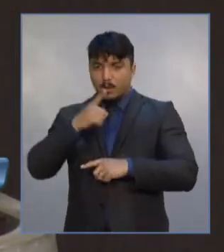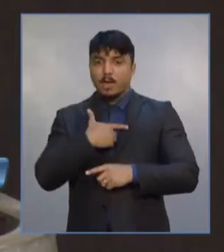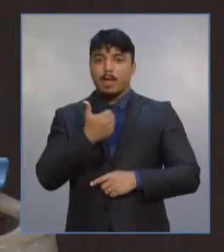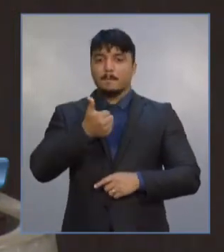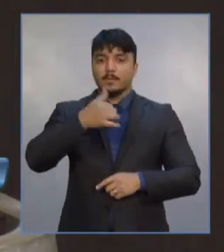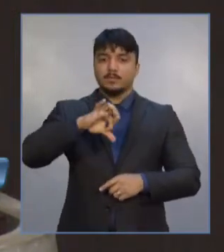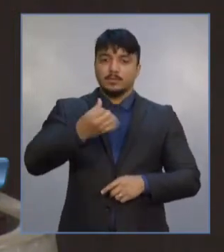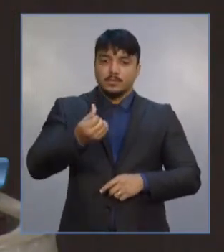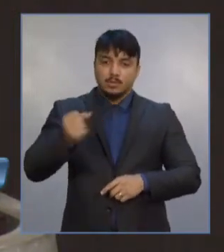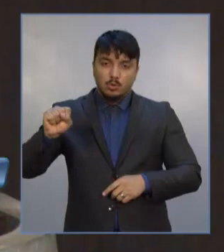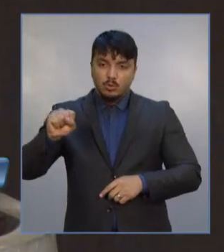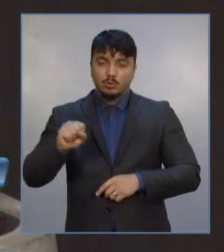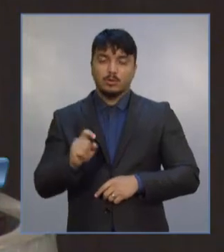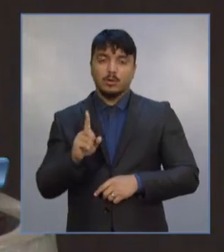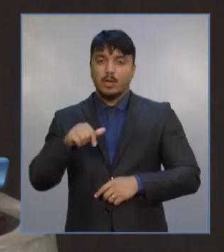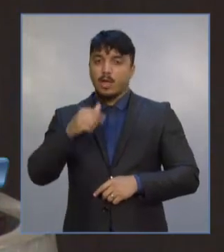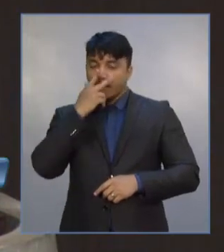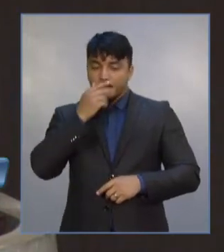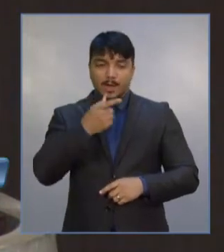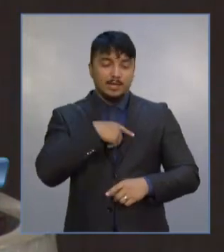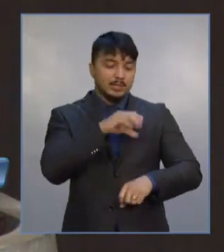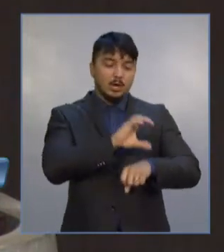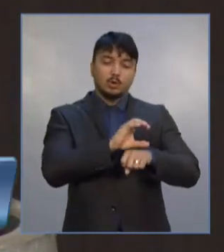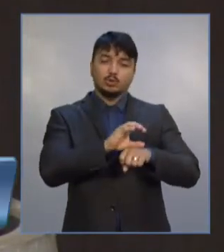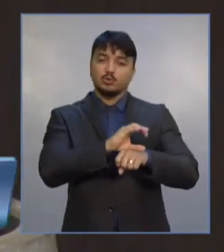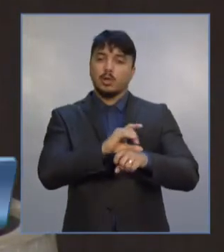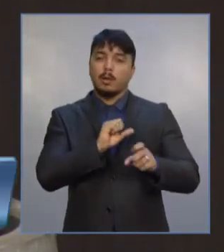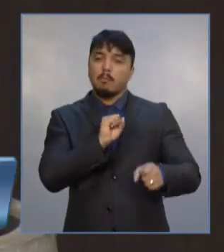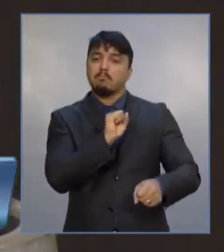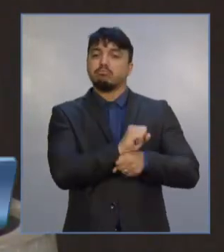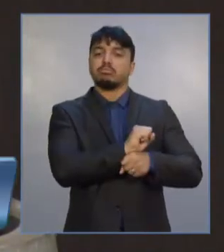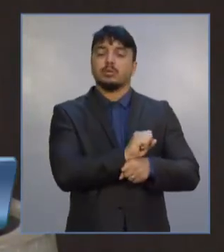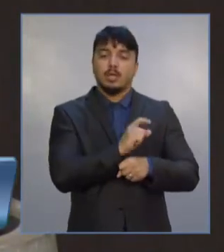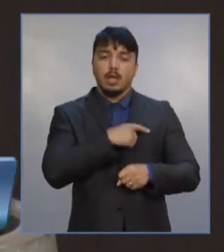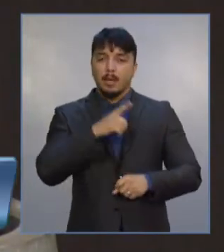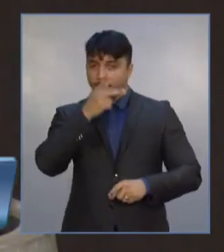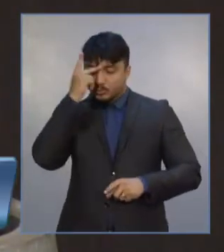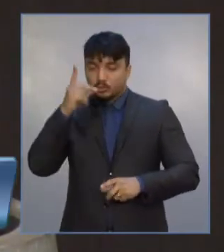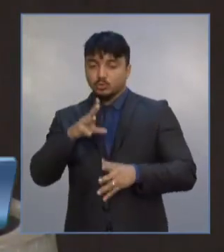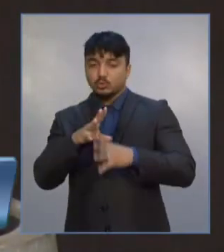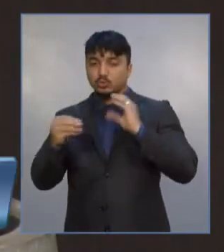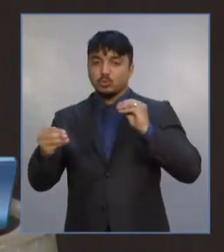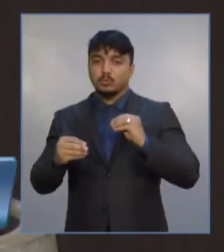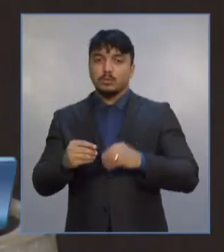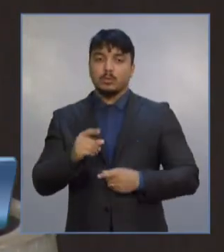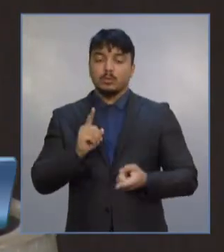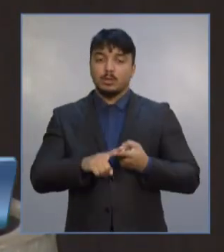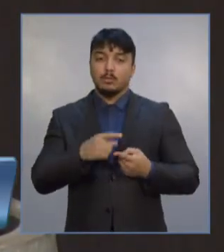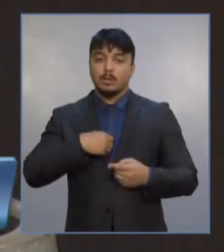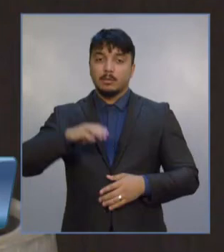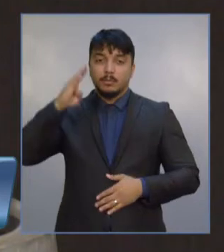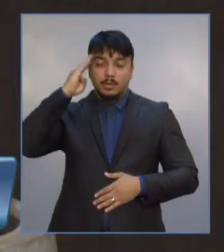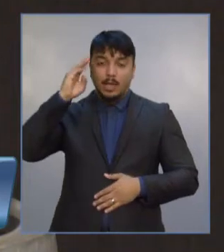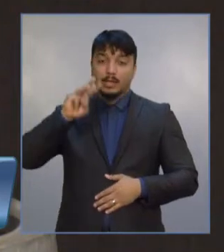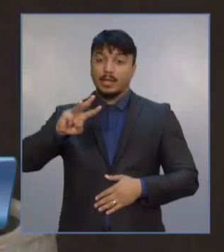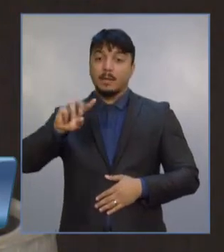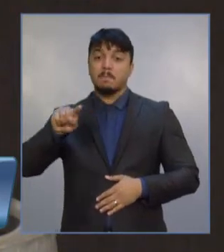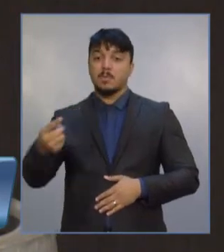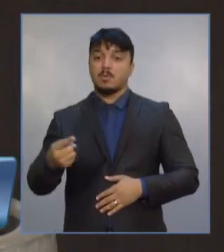68, suspensão de garantias constitucionais, desaparecimentos, tortura, cassação de militares em mais de 3.000,